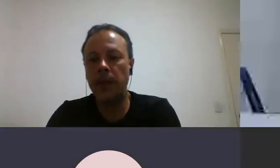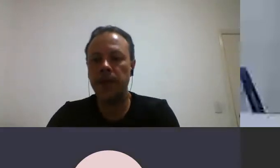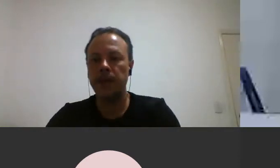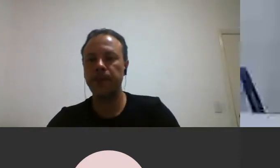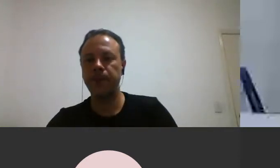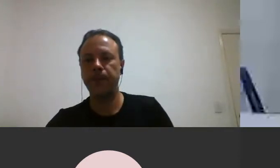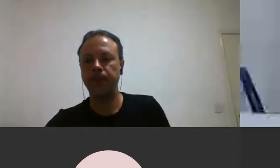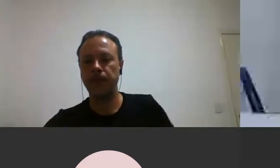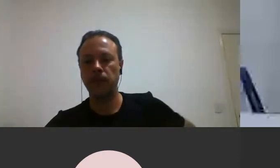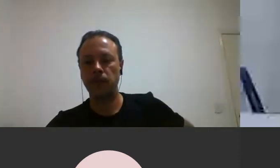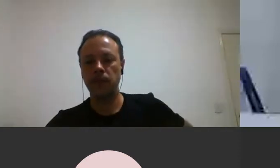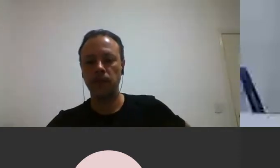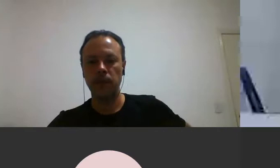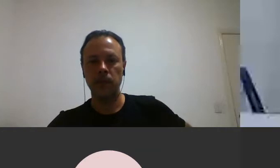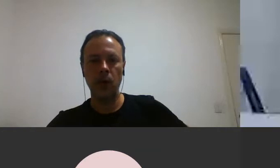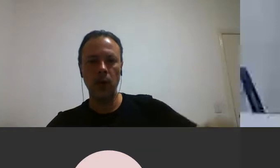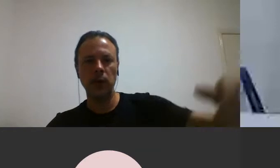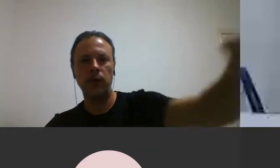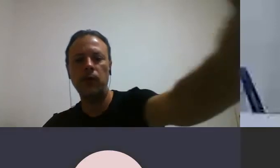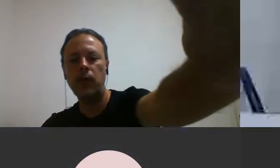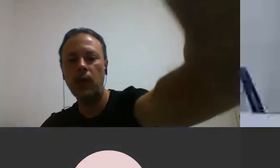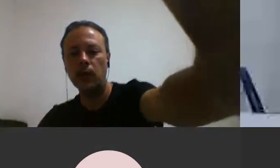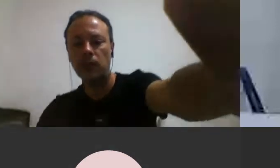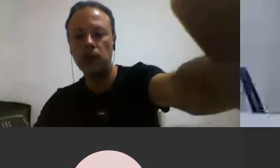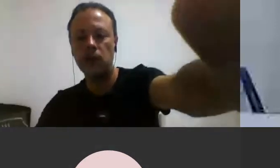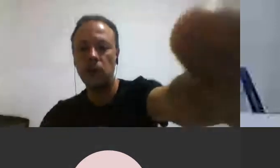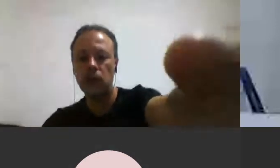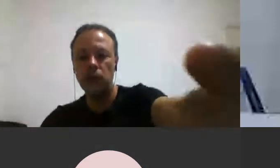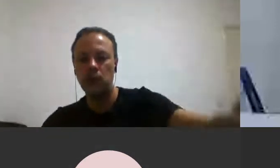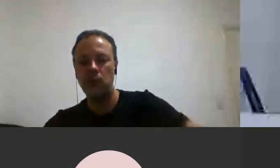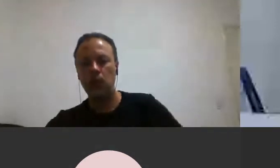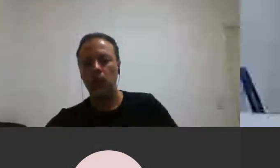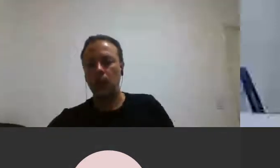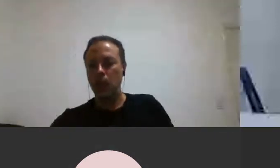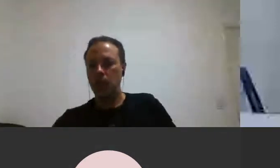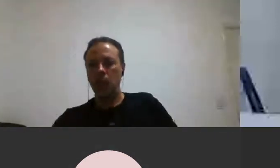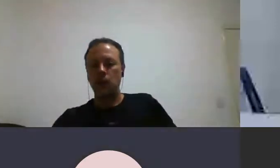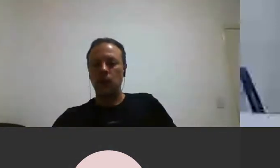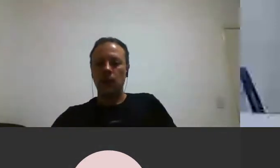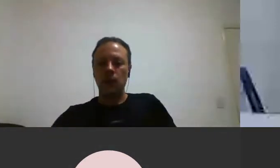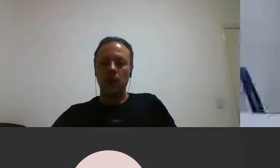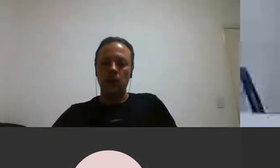O que mais? Professor, posso falar? Pode, fica à vontade.